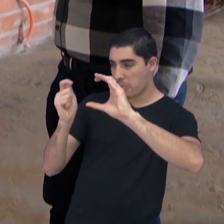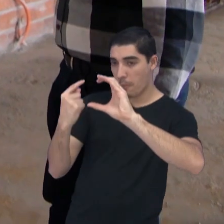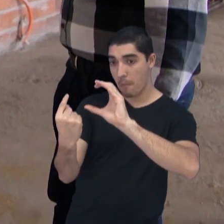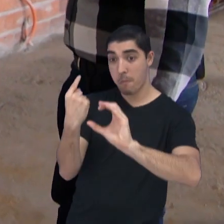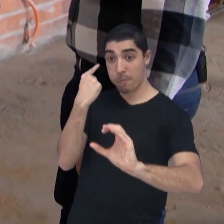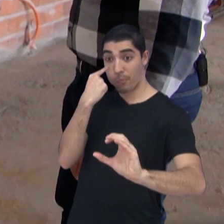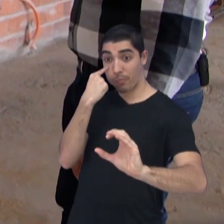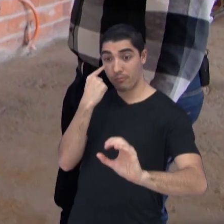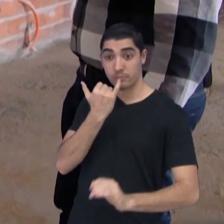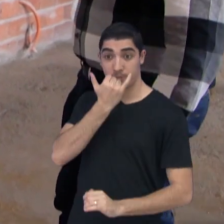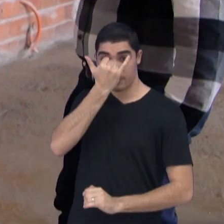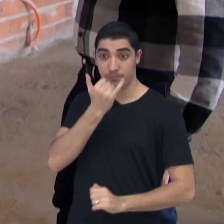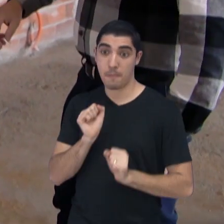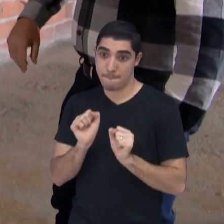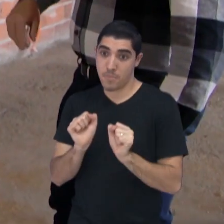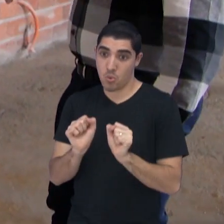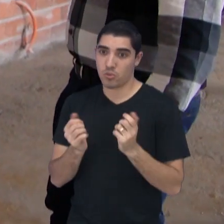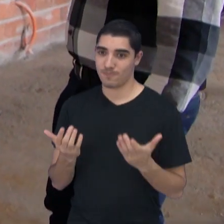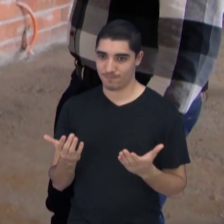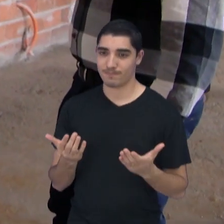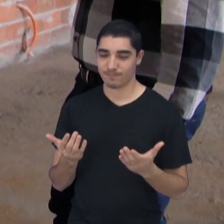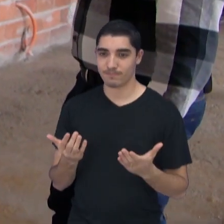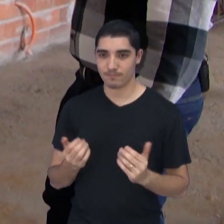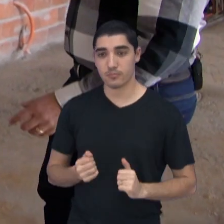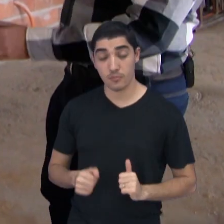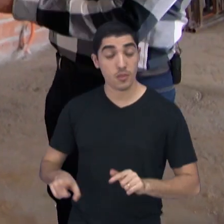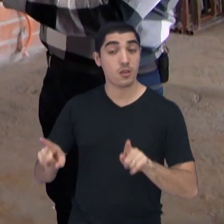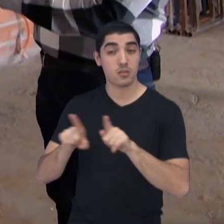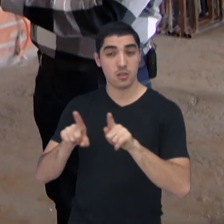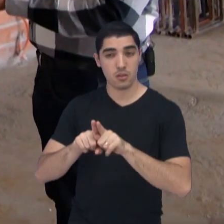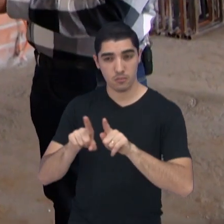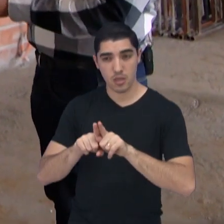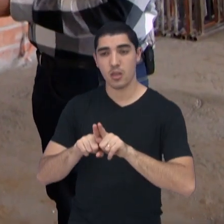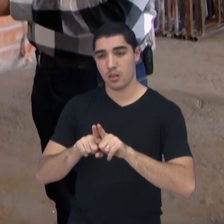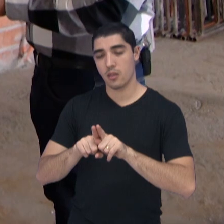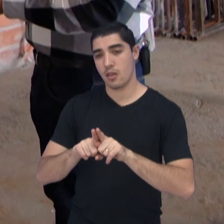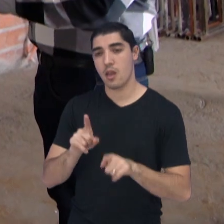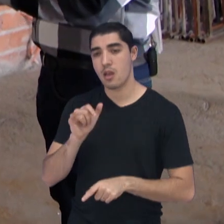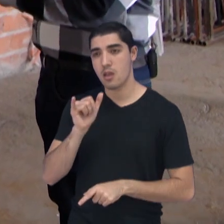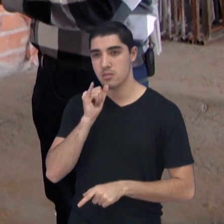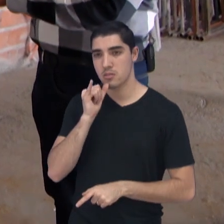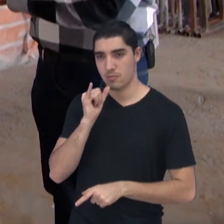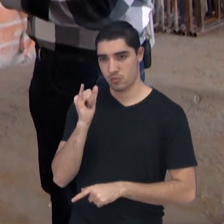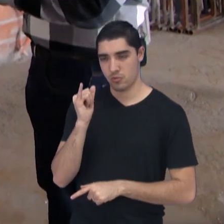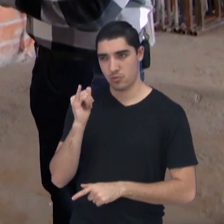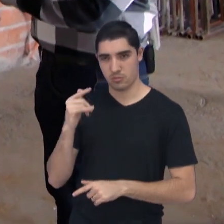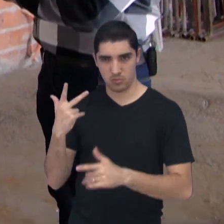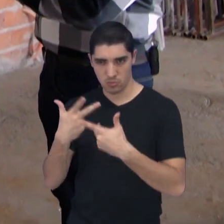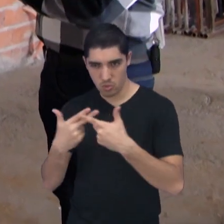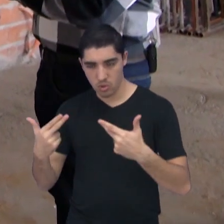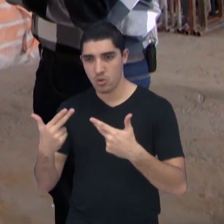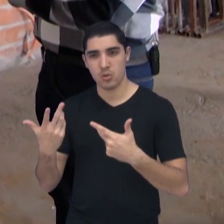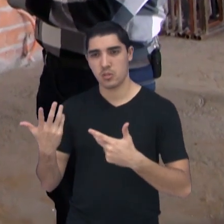desprende e venha no olho dele. Uhum. É comum também na parte de carpintaria, quando você vai